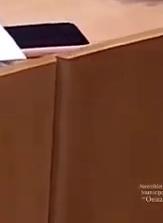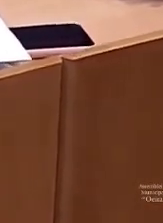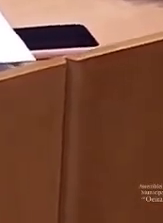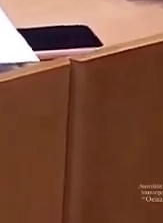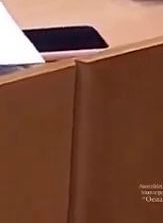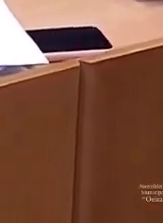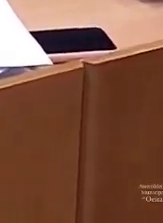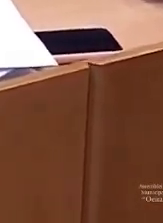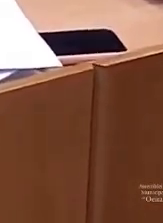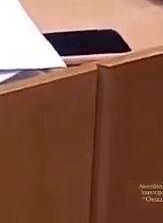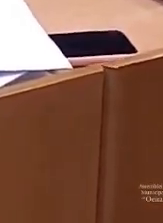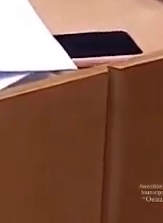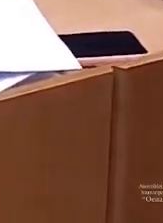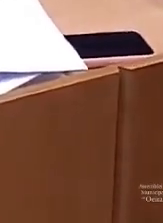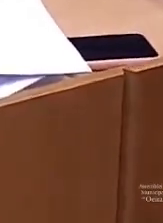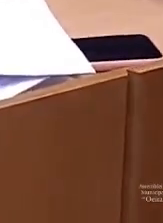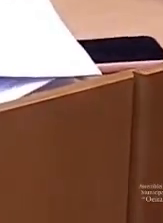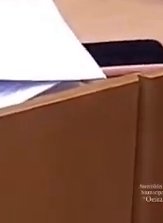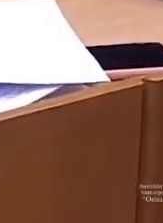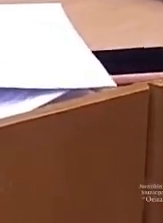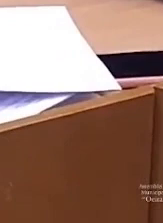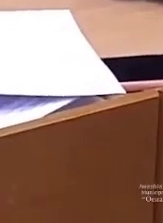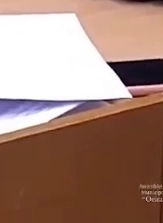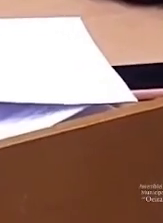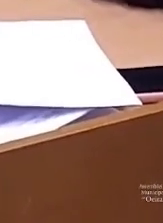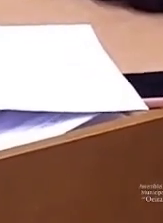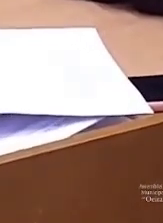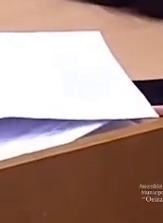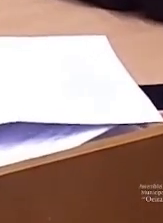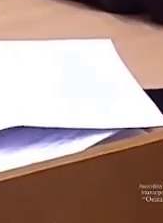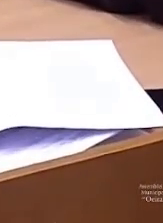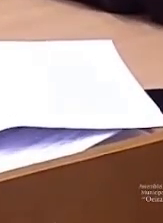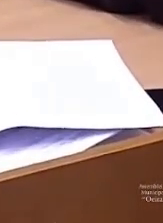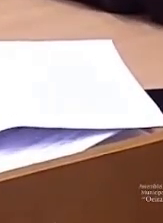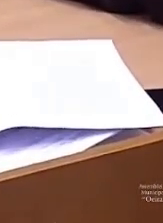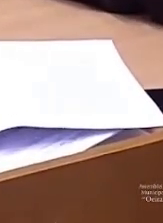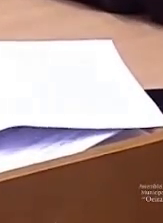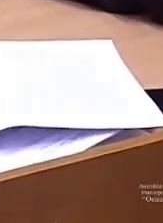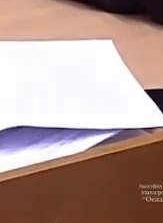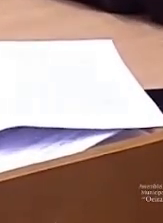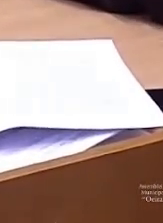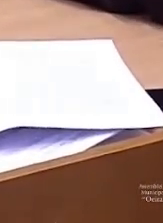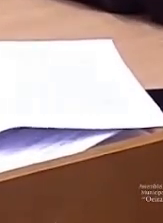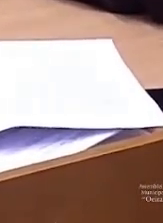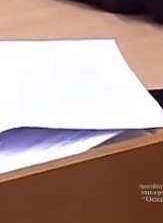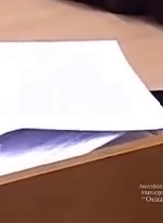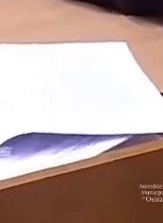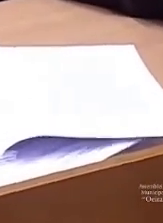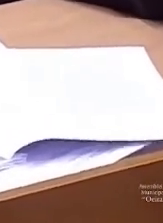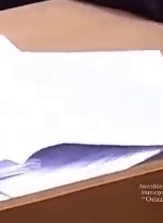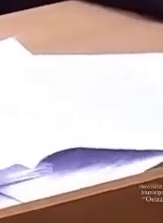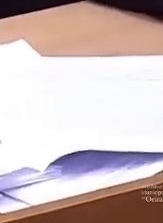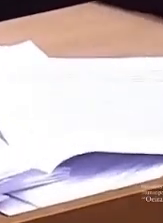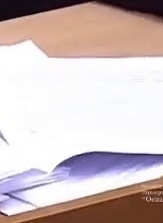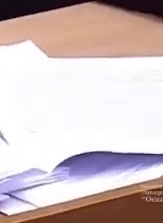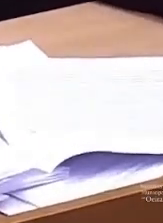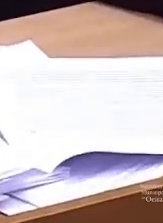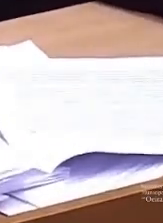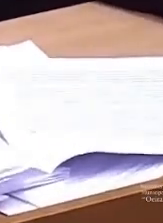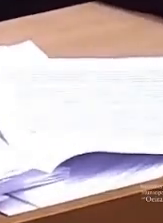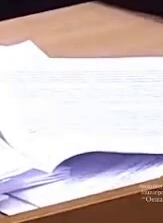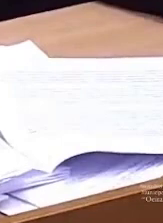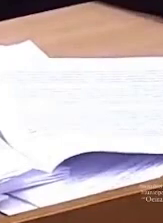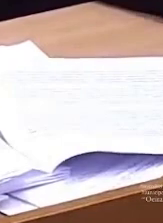uma visão global daquilo que poderá ser os resultados finais da atividade